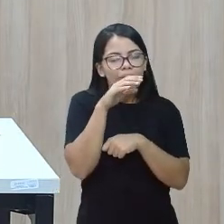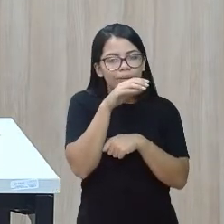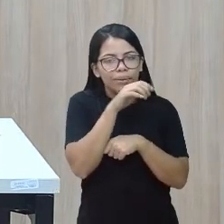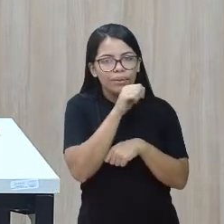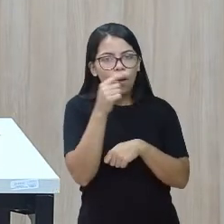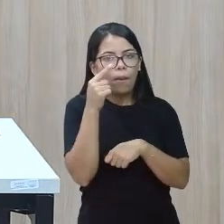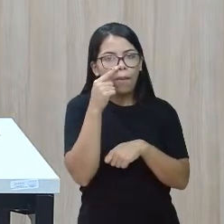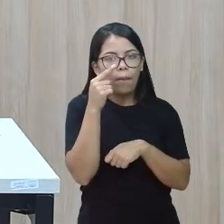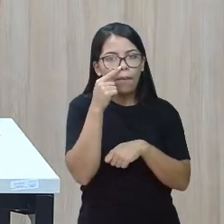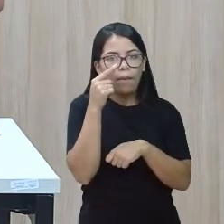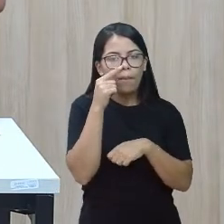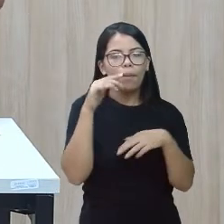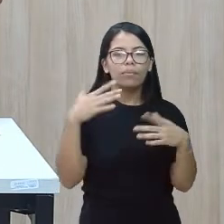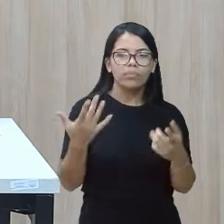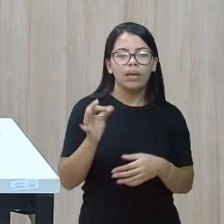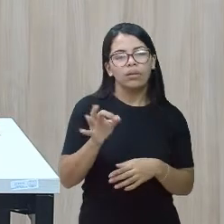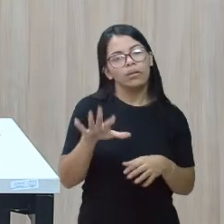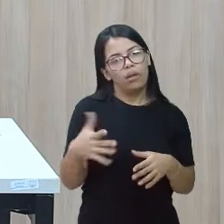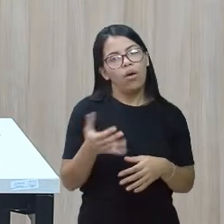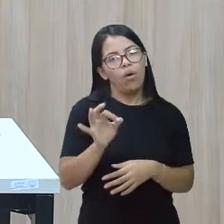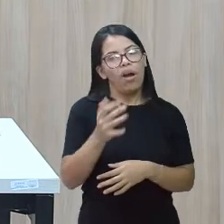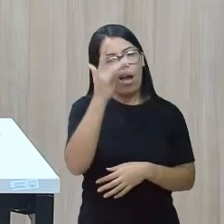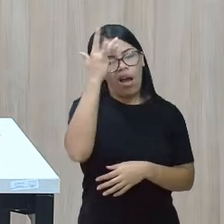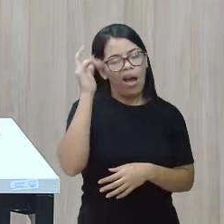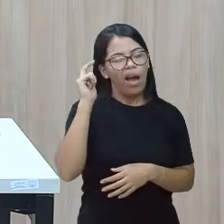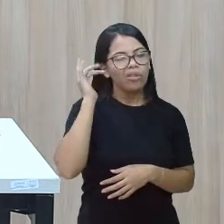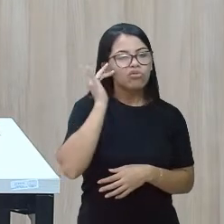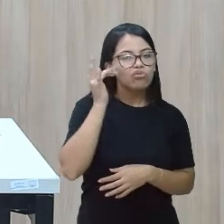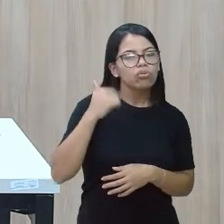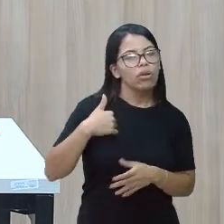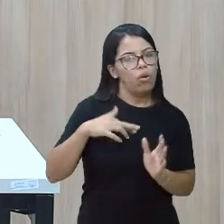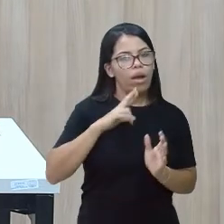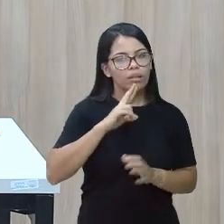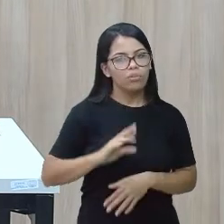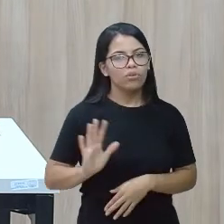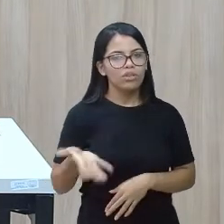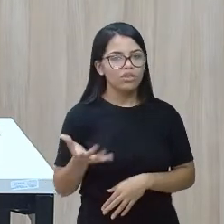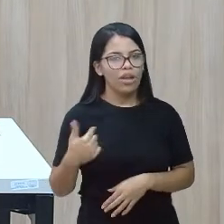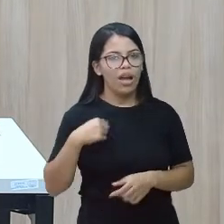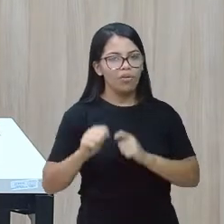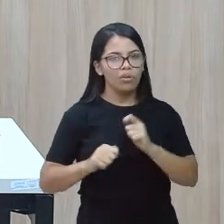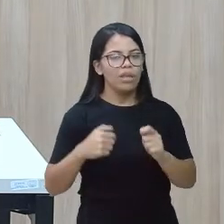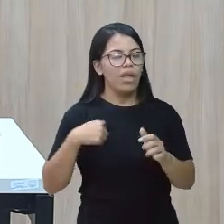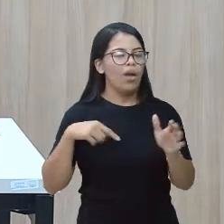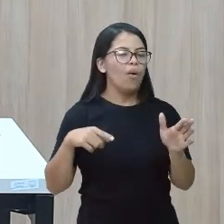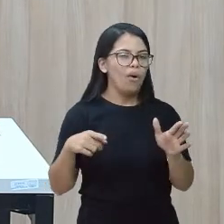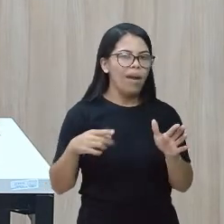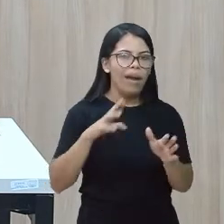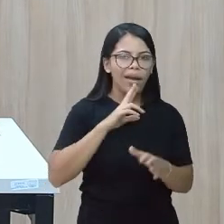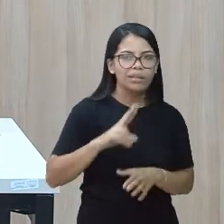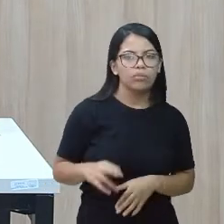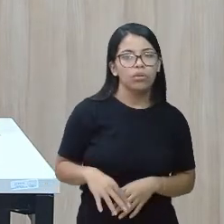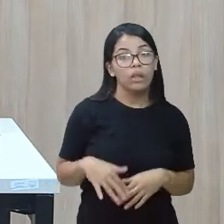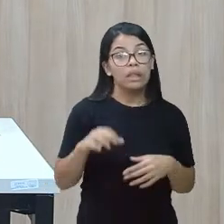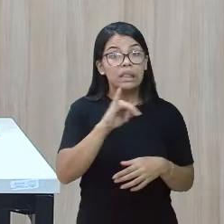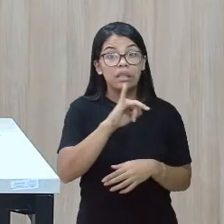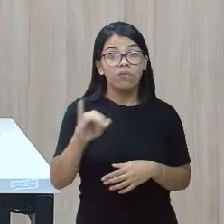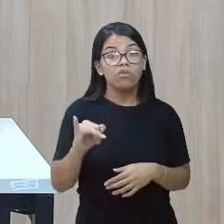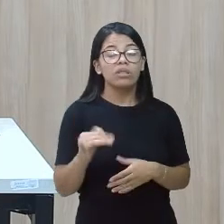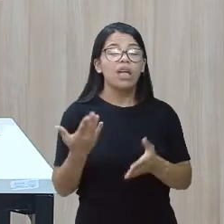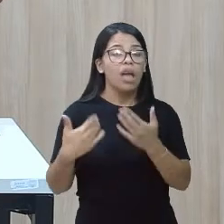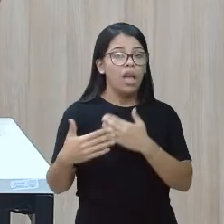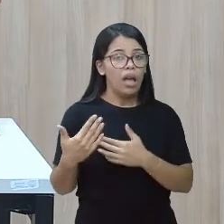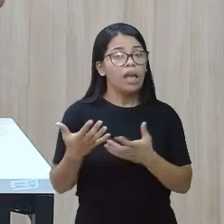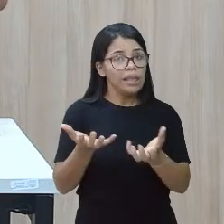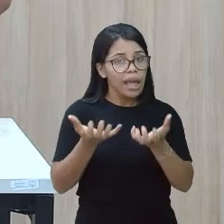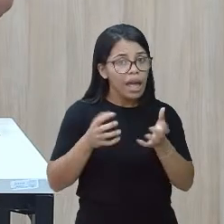daquele questionamento. Mas quem quiser para dizer assim, puxa vida, professora, eu ia responder, eu estava sabendo, eu vou colocar.